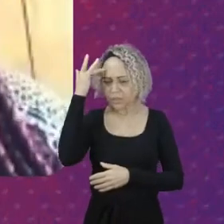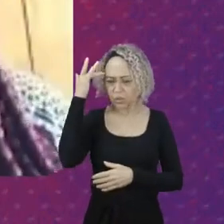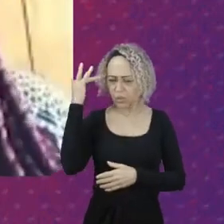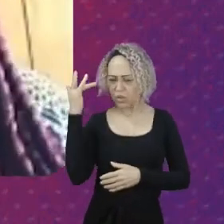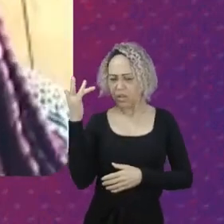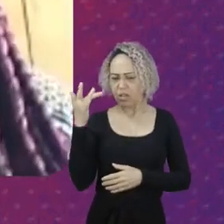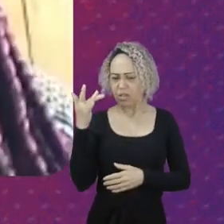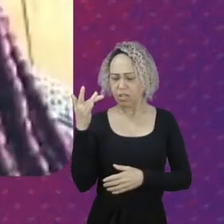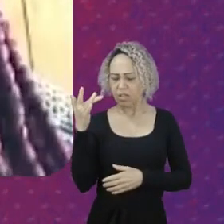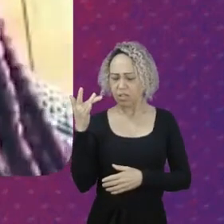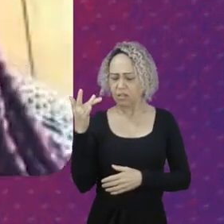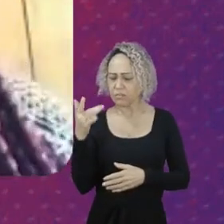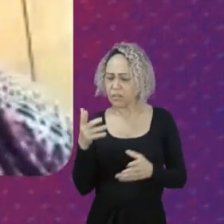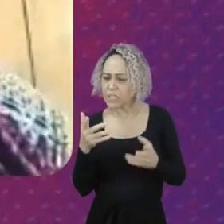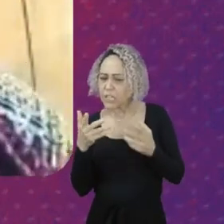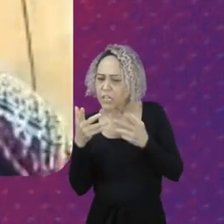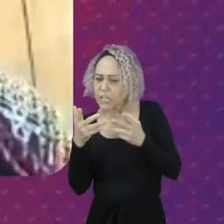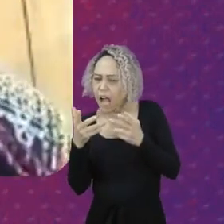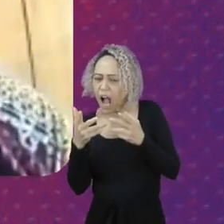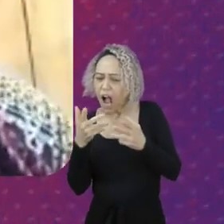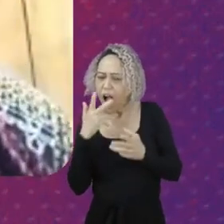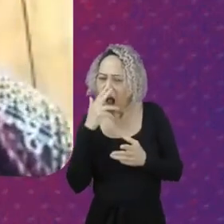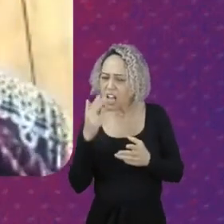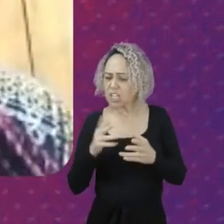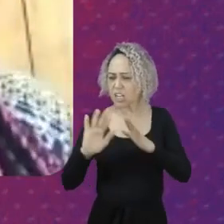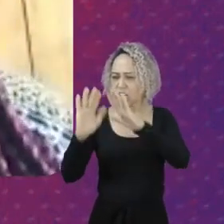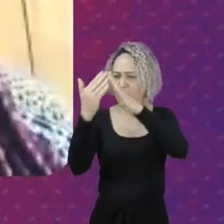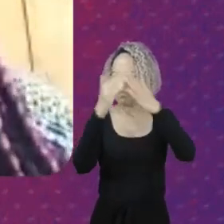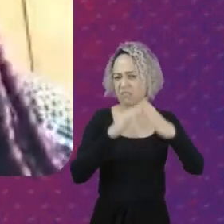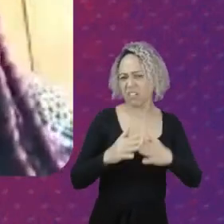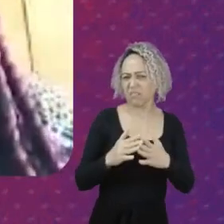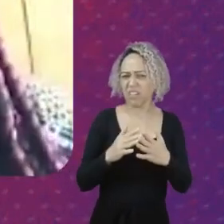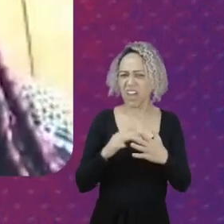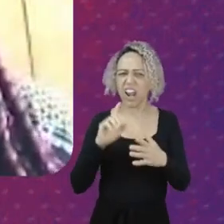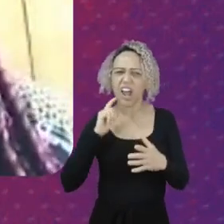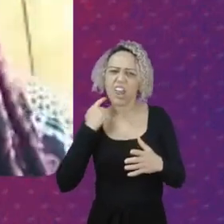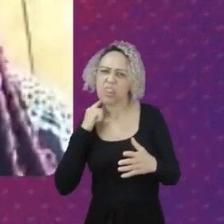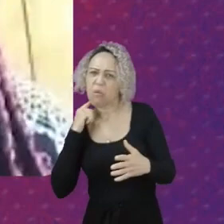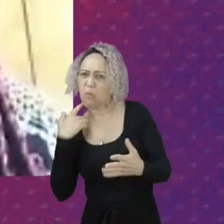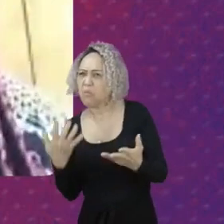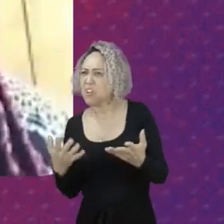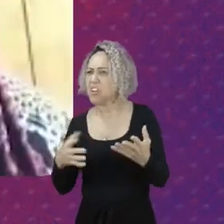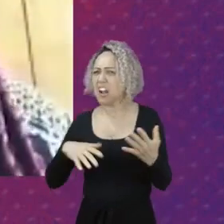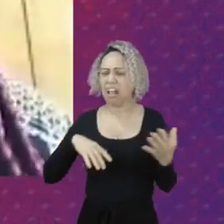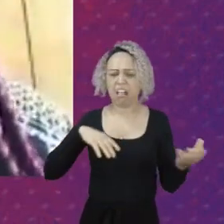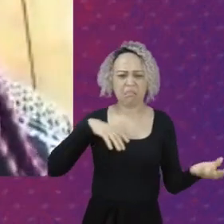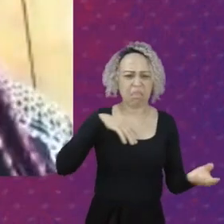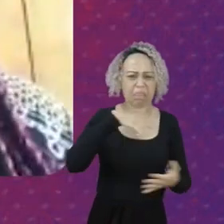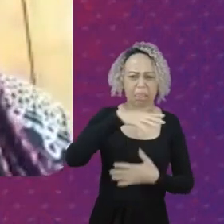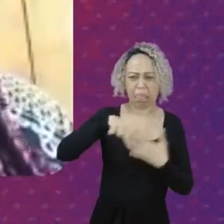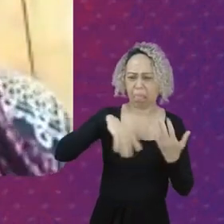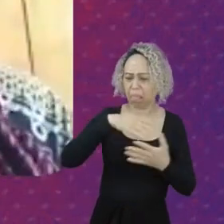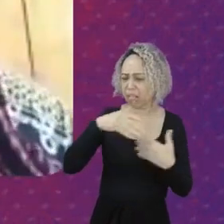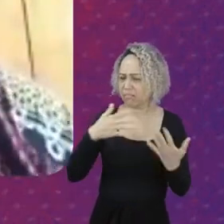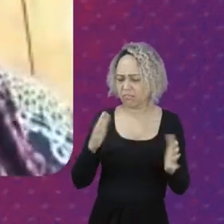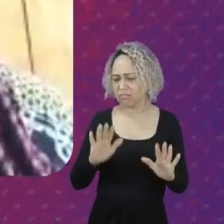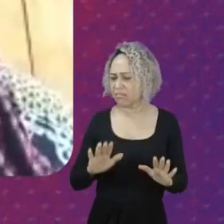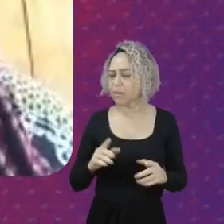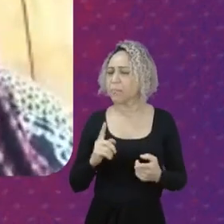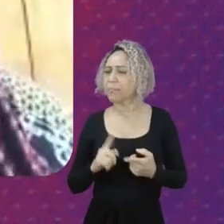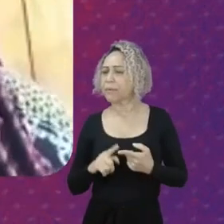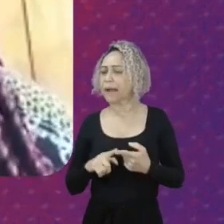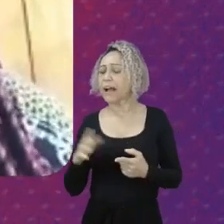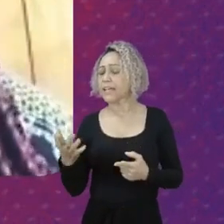de perseguição, a um processo higienista, que vinha na esteira da